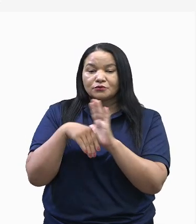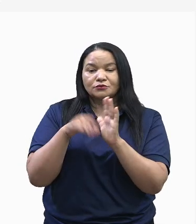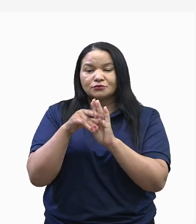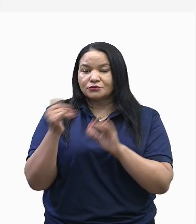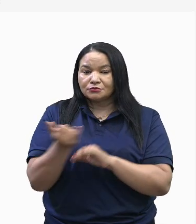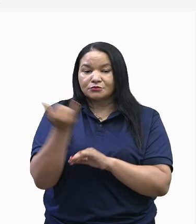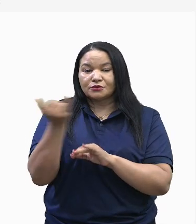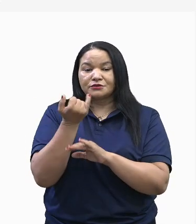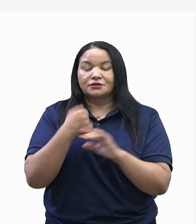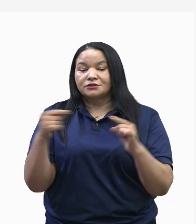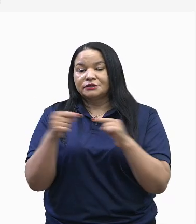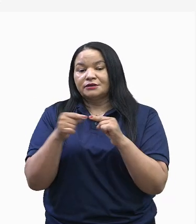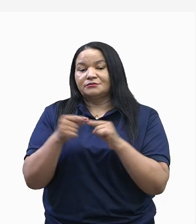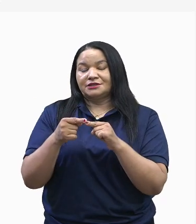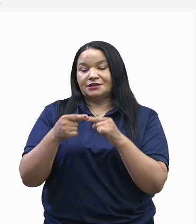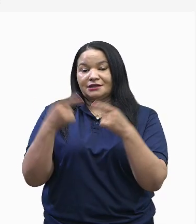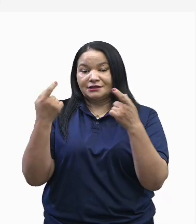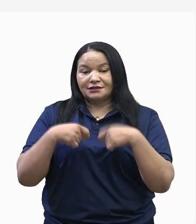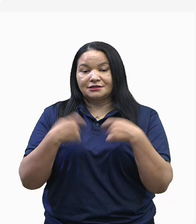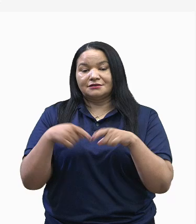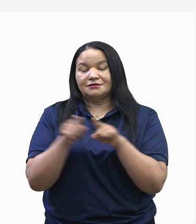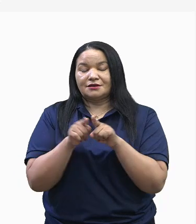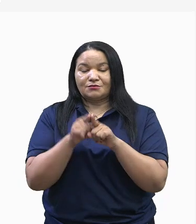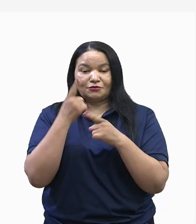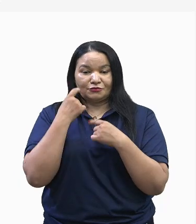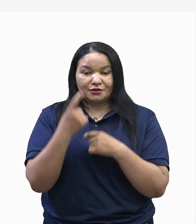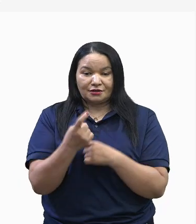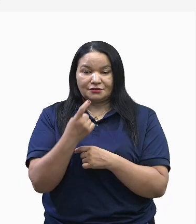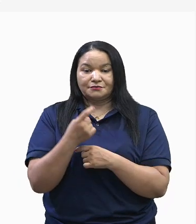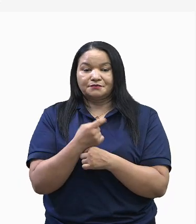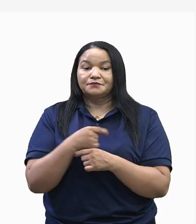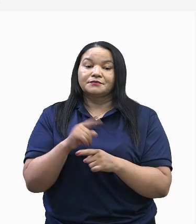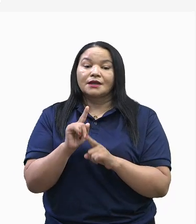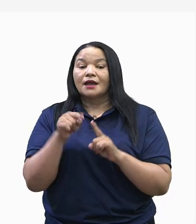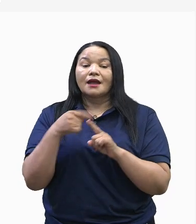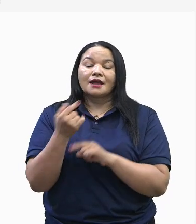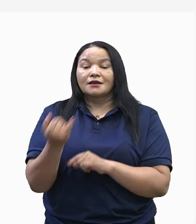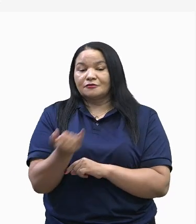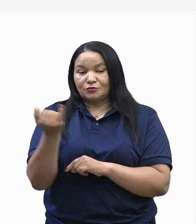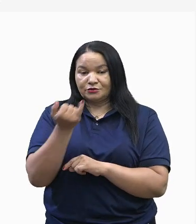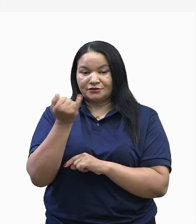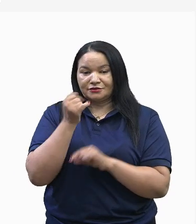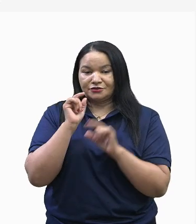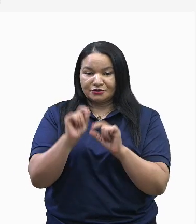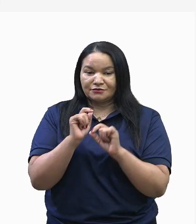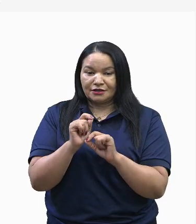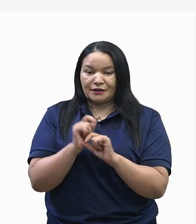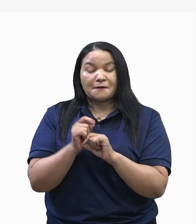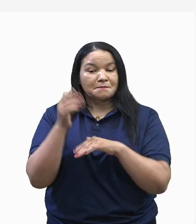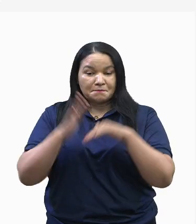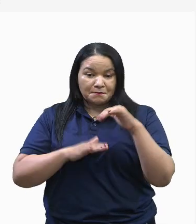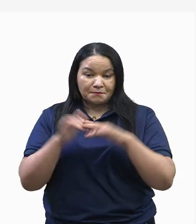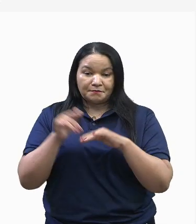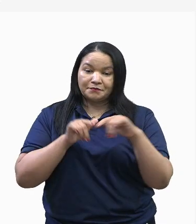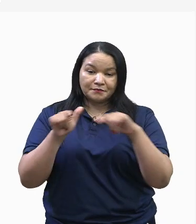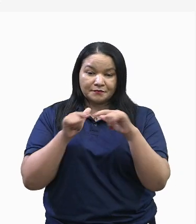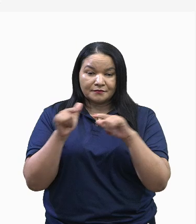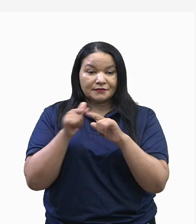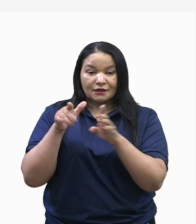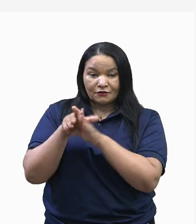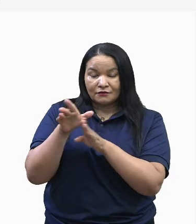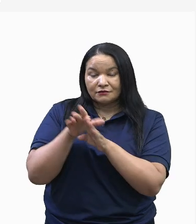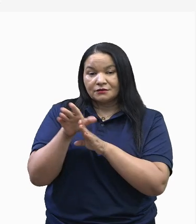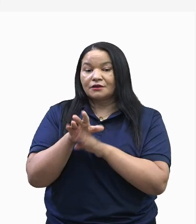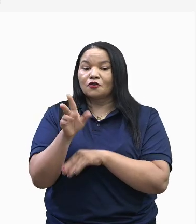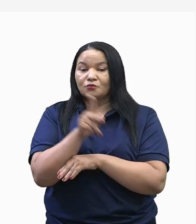suas necessidades e interesses. Contudo, é fundamental que essa prática seja orientada